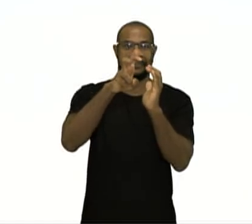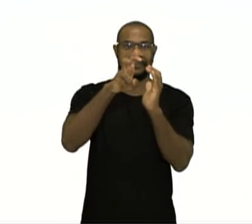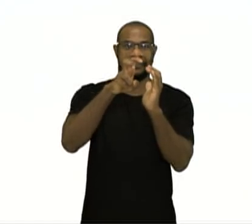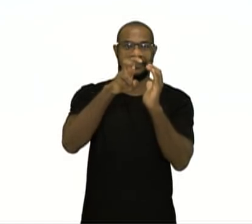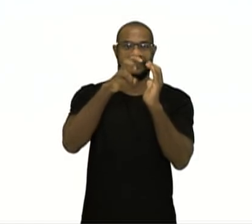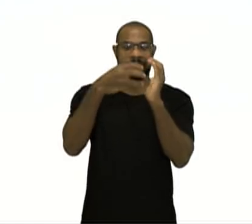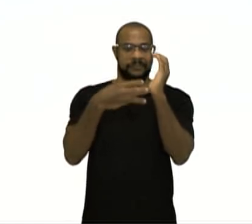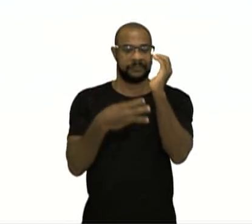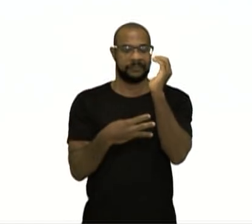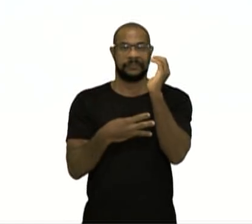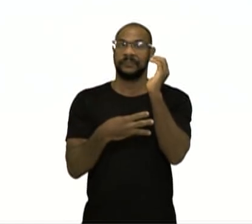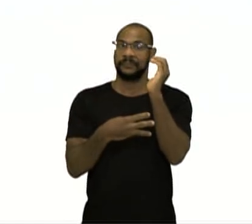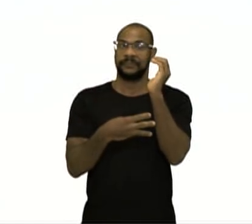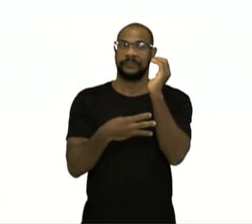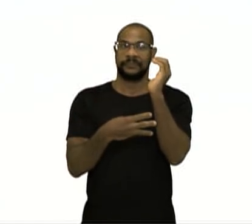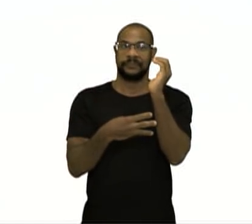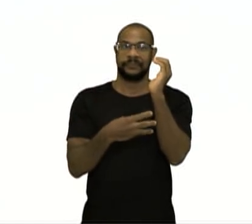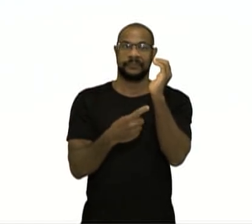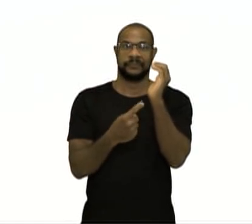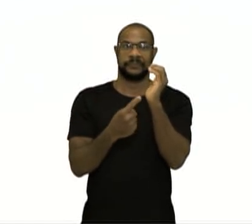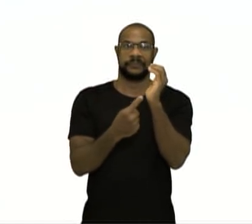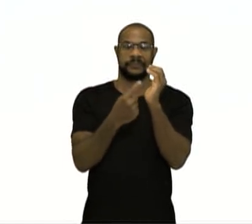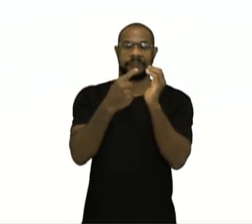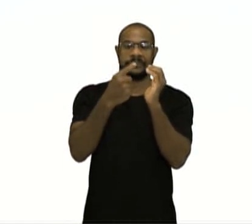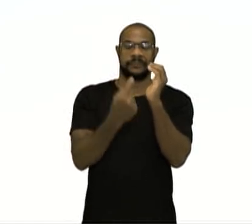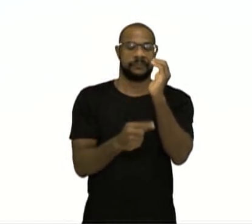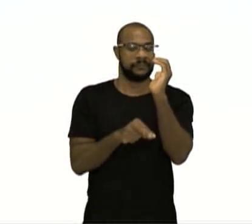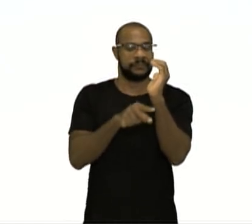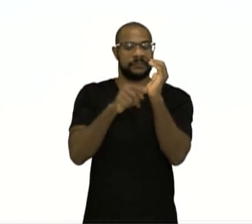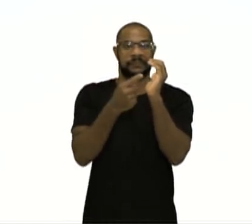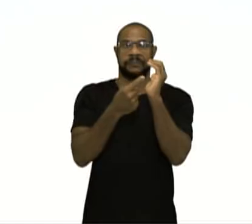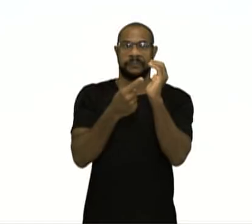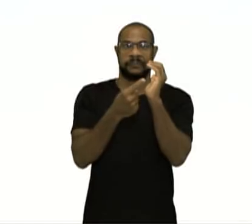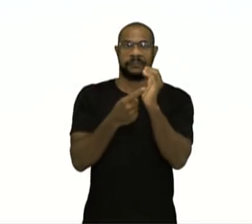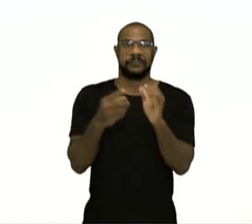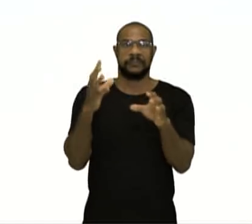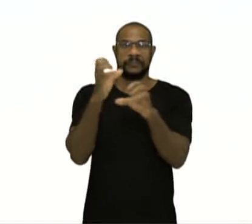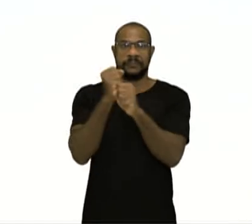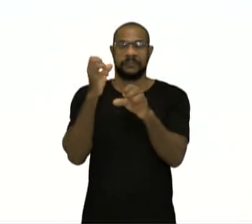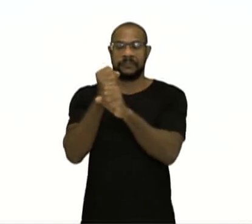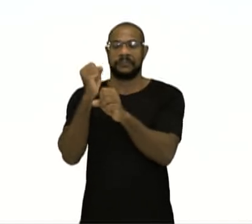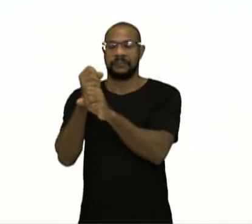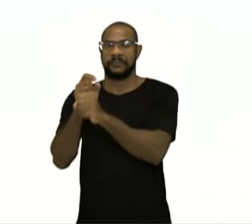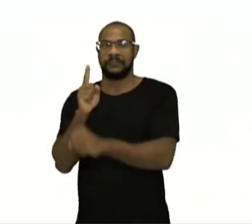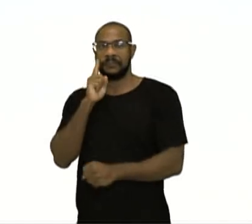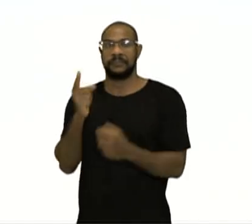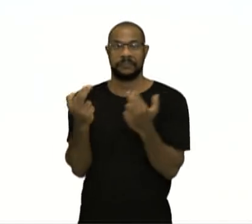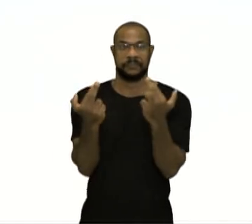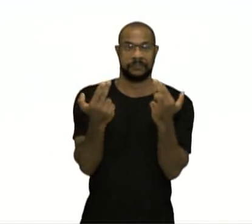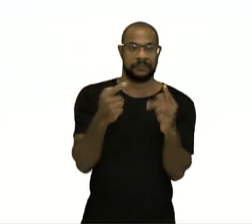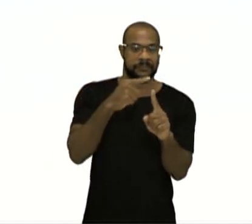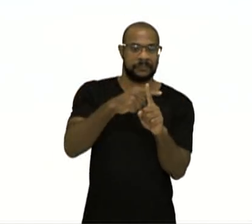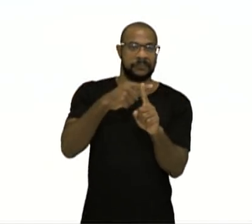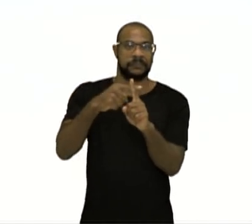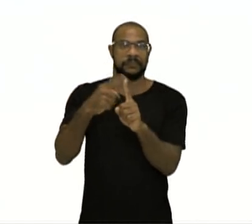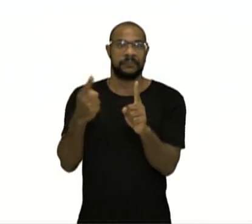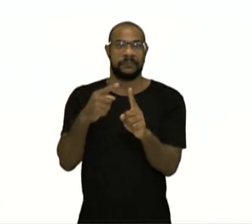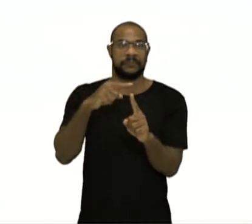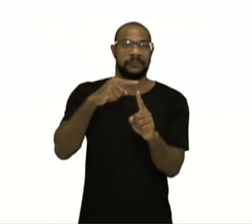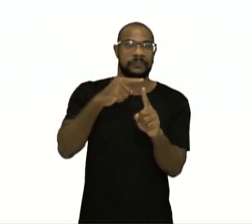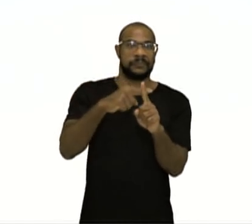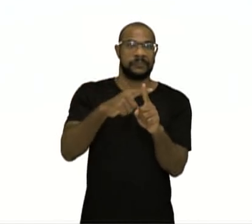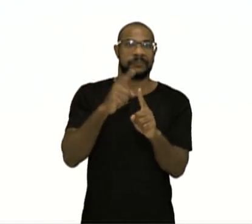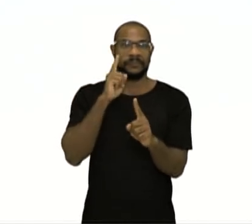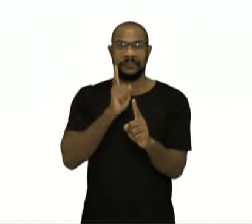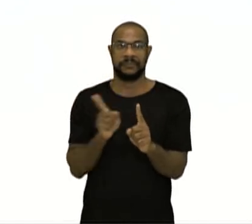Desceu 3, menos 3. Subiu 1, mais 1. Então, juntamos aqui os números que têm sinal igual, menos 3 com menos 3,